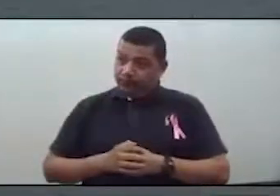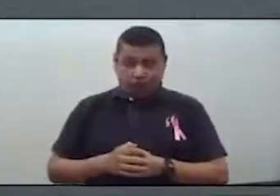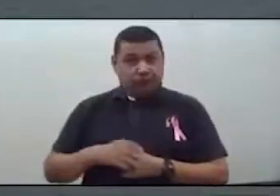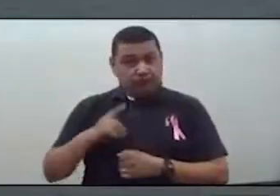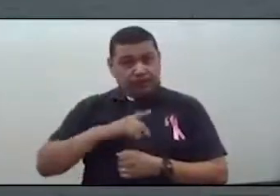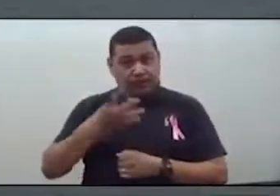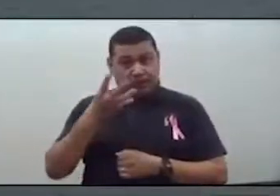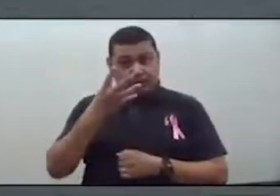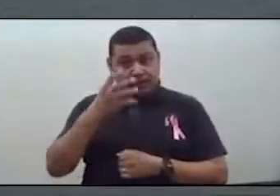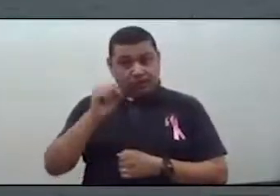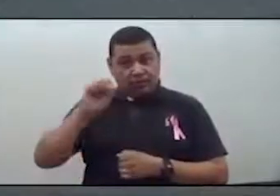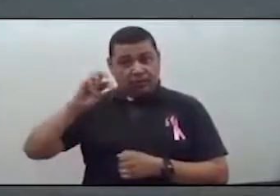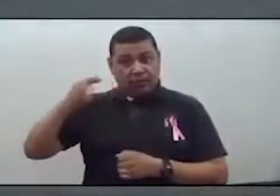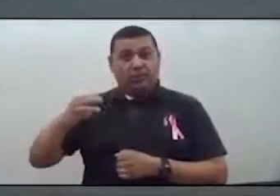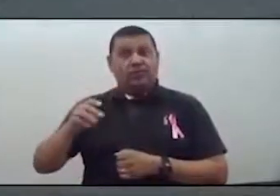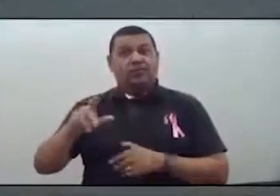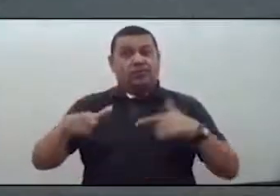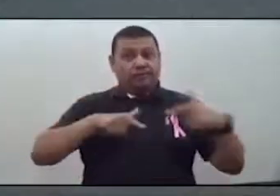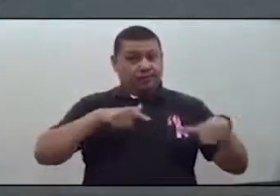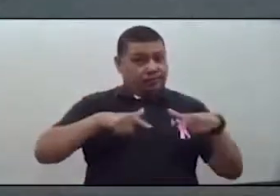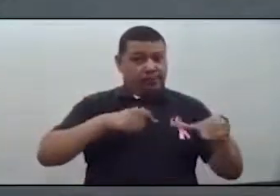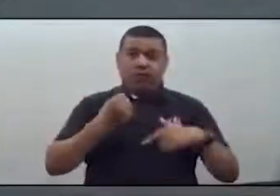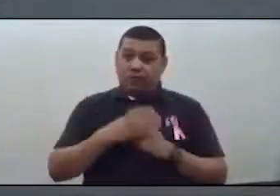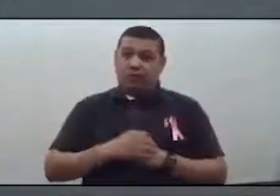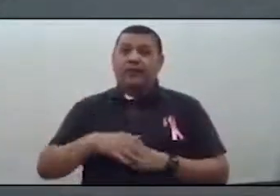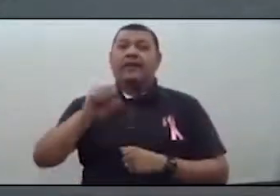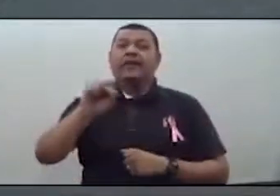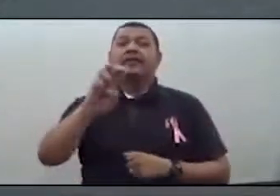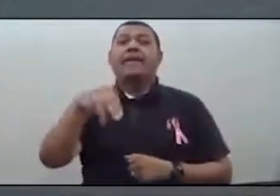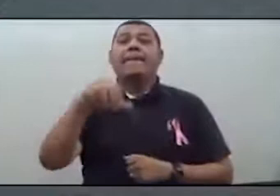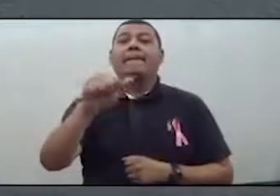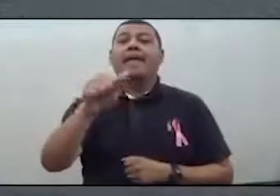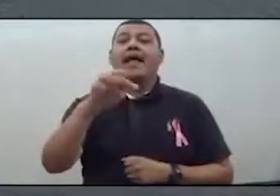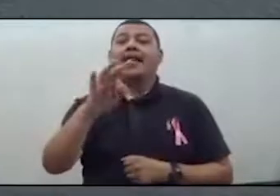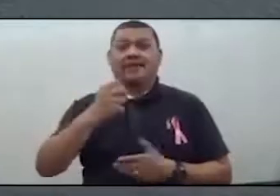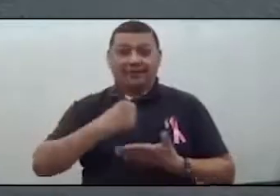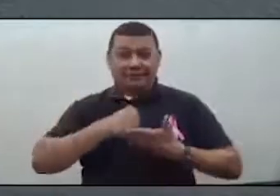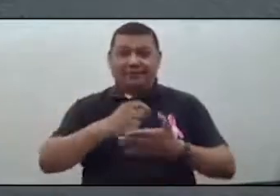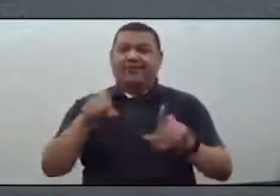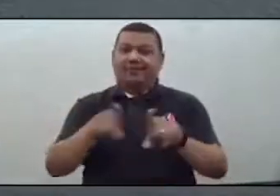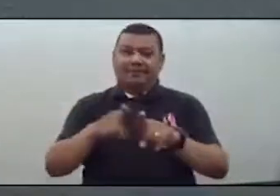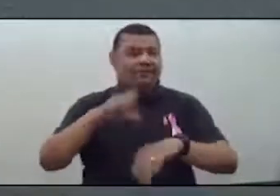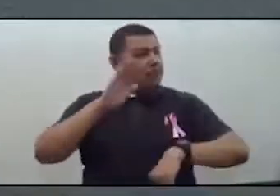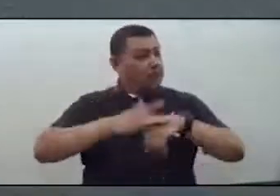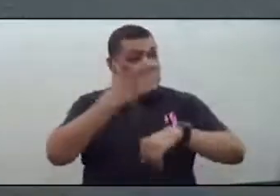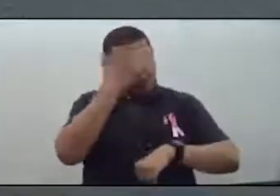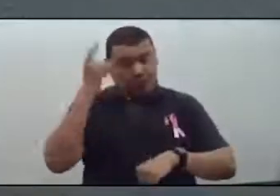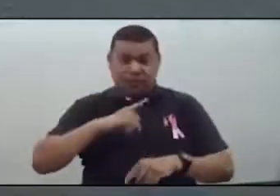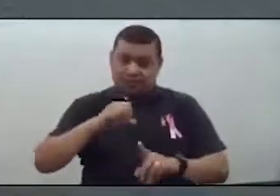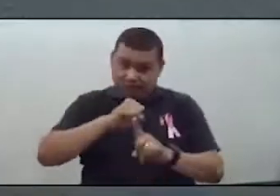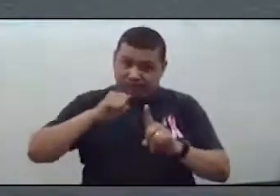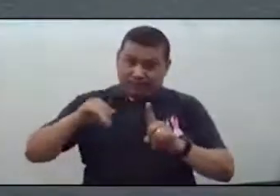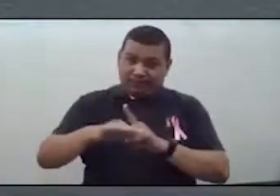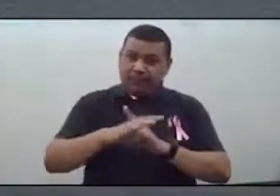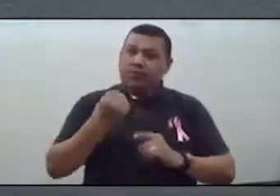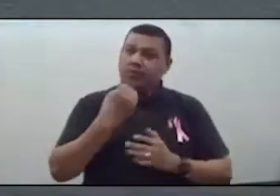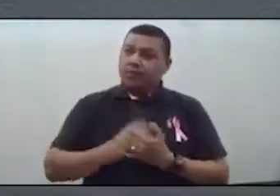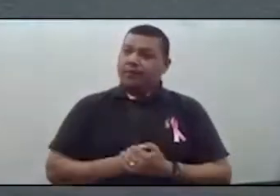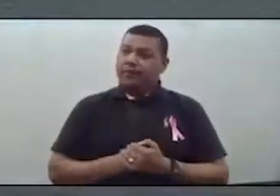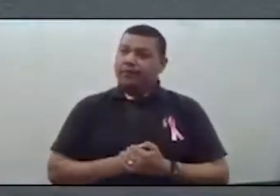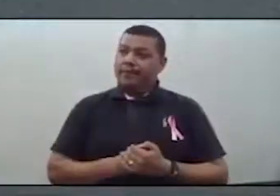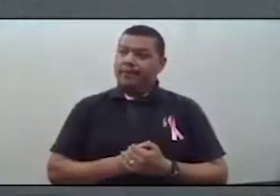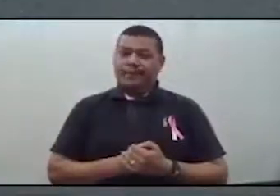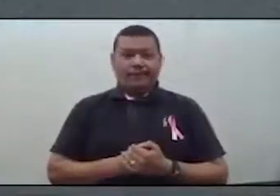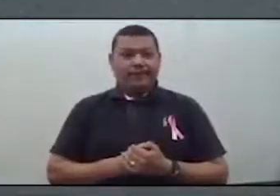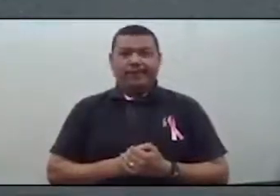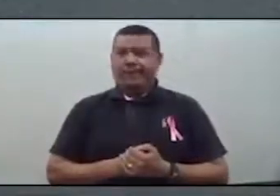a gente vai fazer bastante coisa, e também a SEMAST vai poder ajudar mais pessoas, porque o orçamento quase dobrou, e a felicidade muito